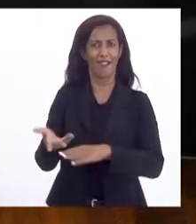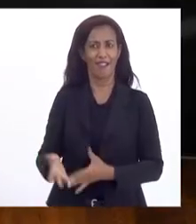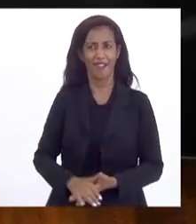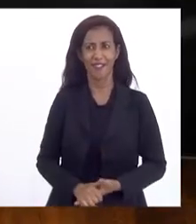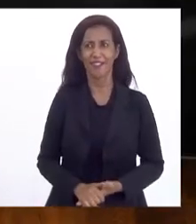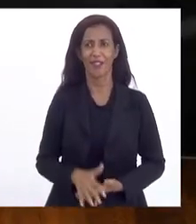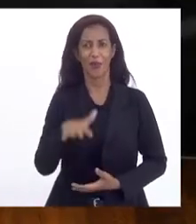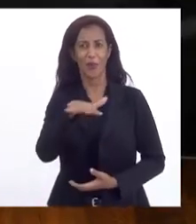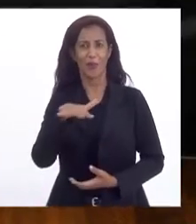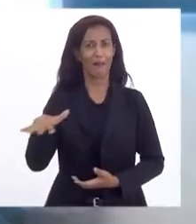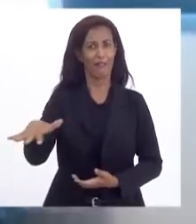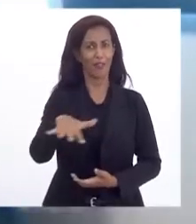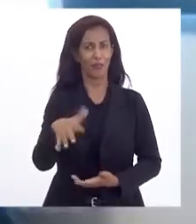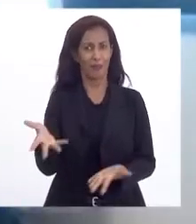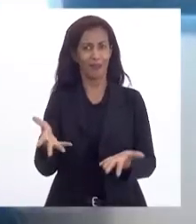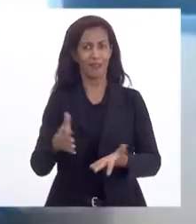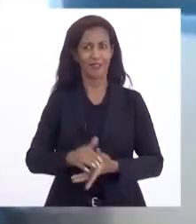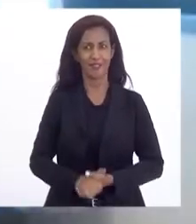É muito bom.